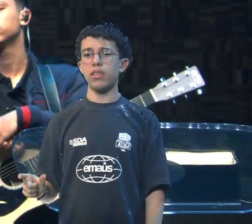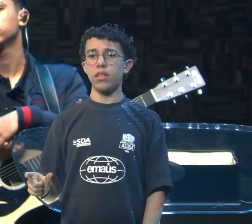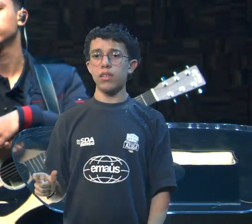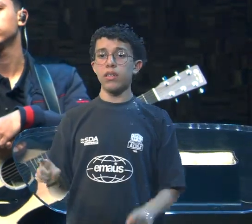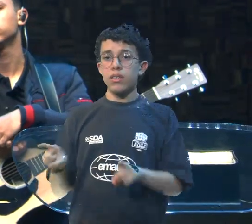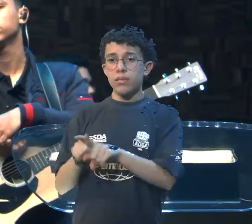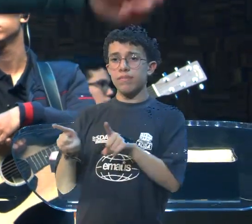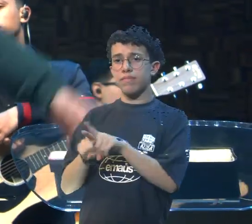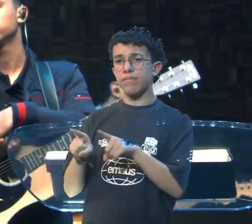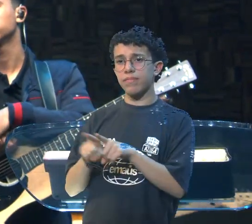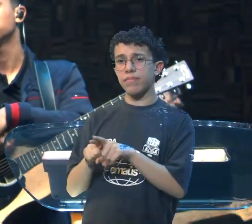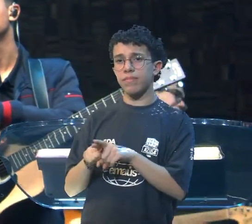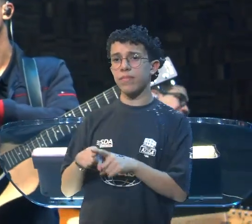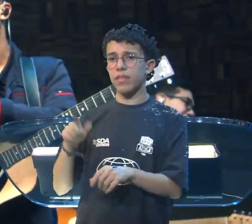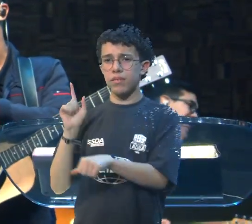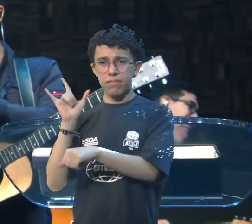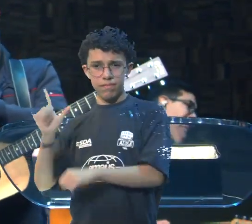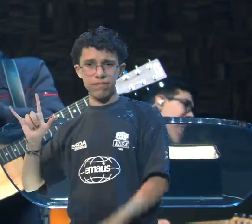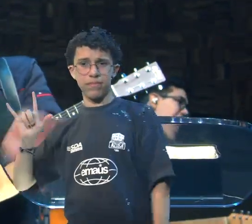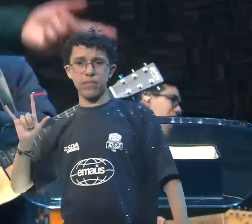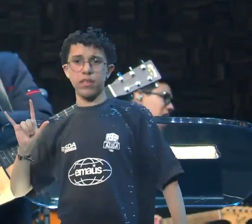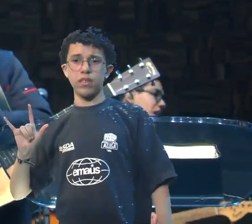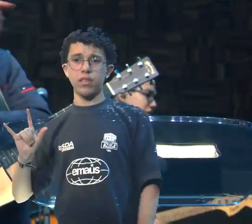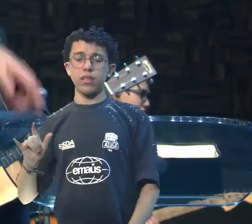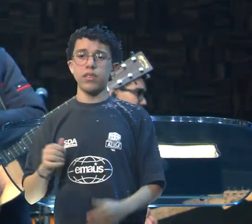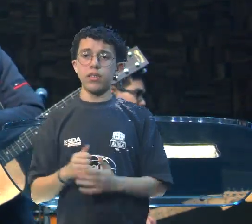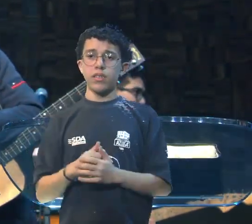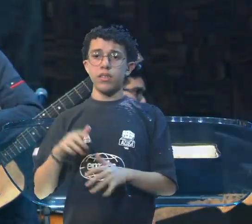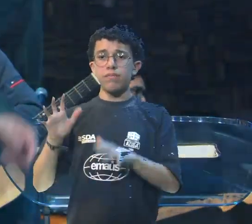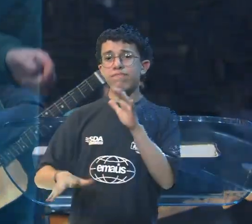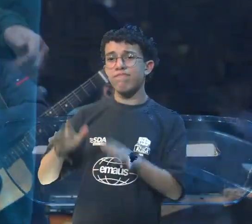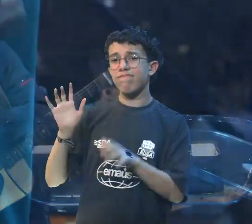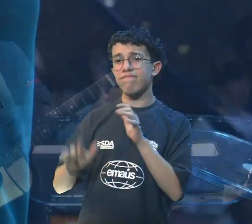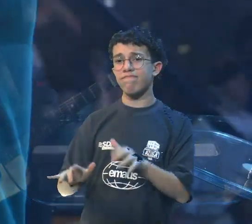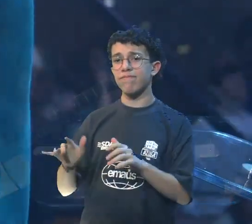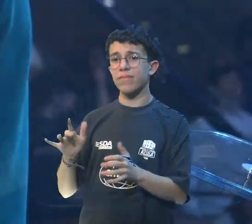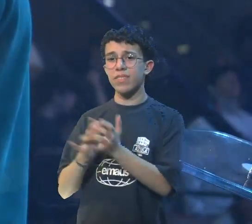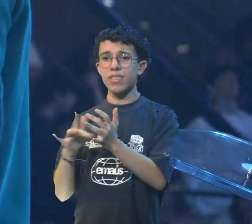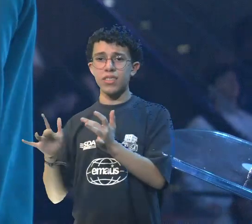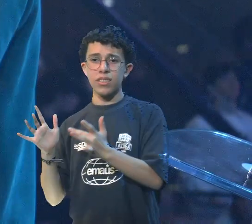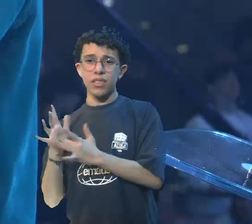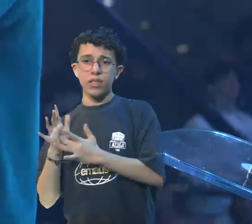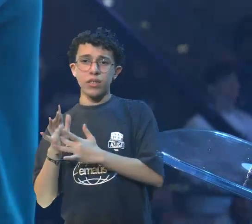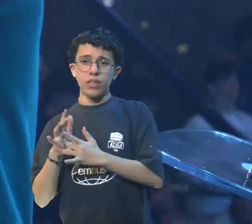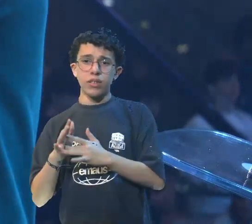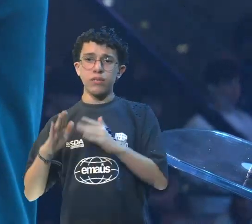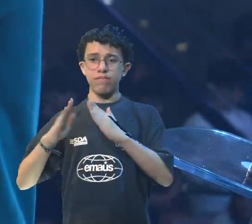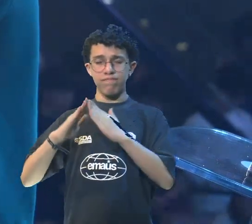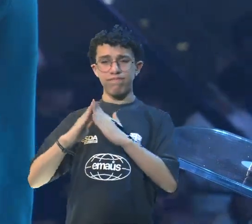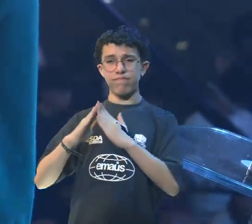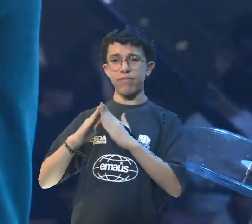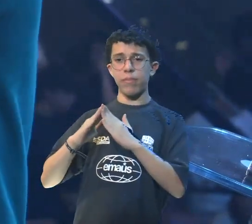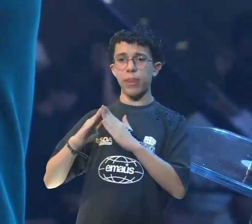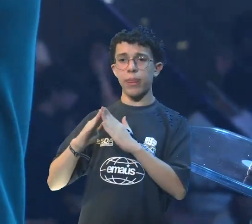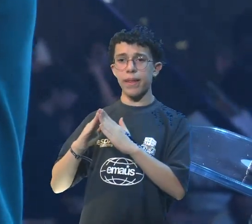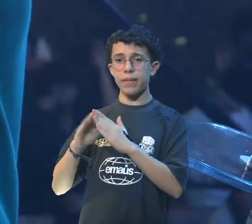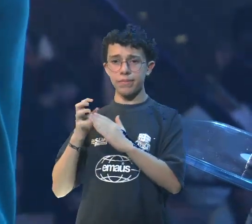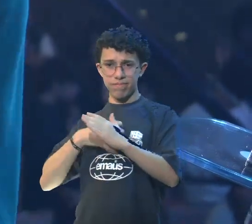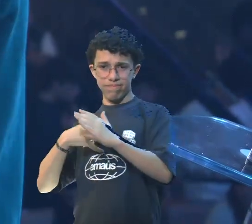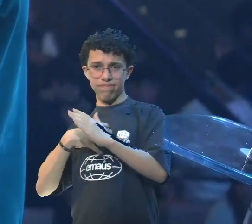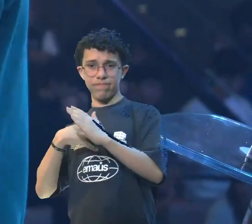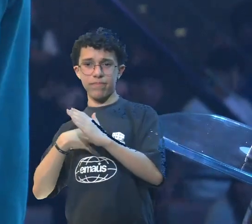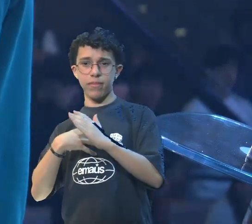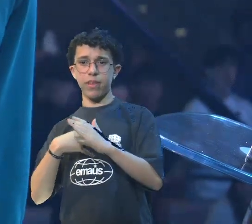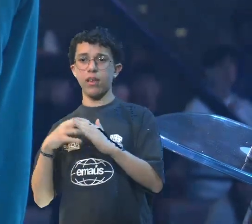às vezes Jesus entra na nossa casa na forma do nosso pai, na forma da nossa mãe, na forma do